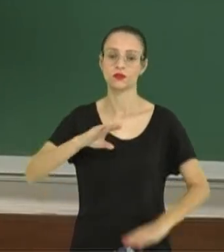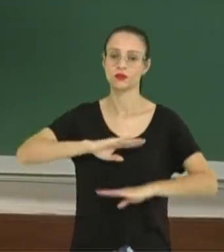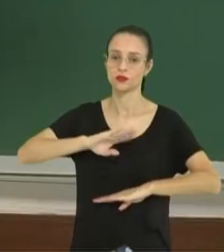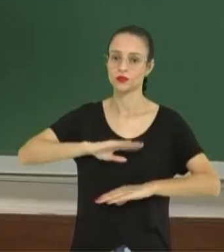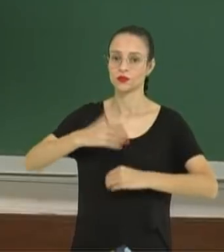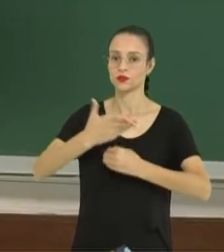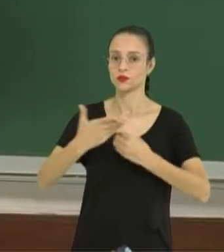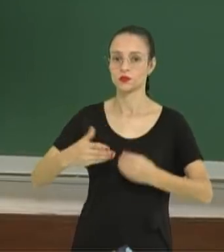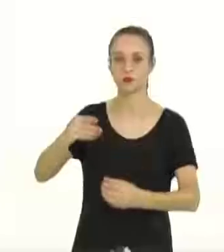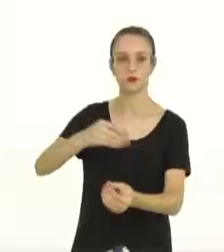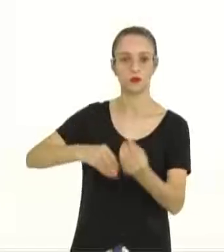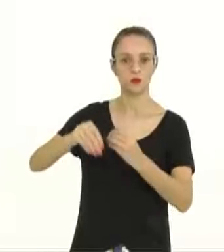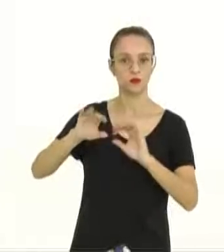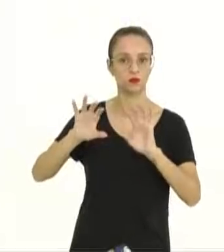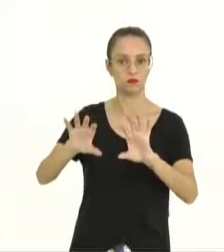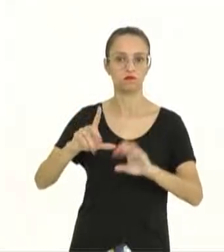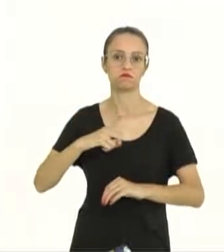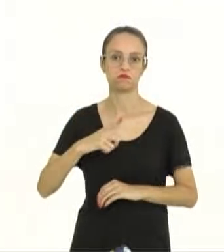envolver.